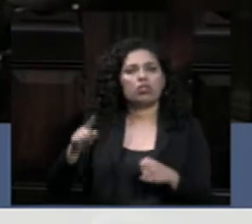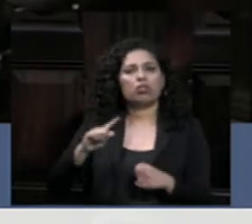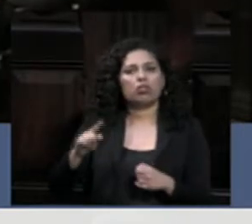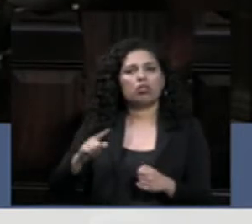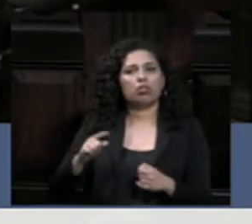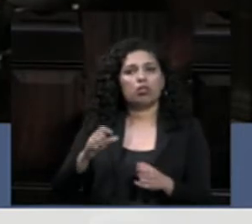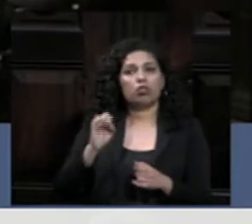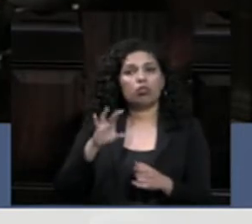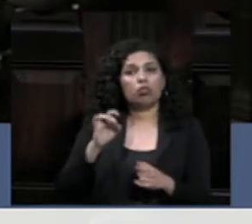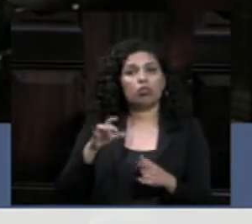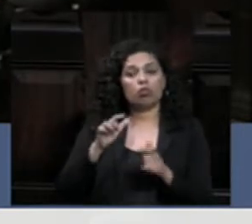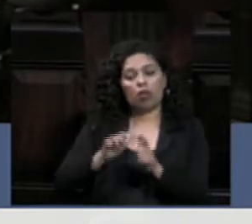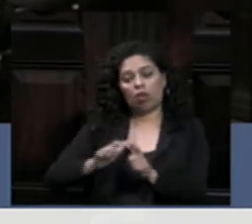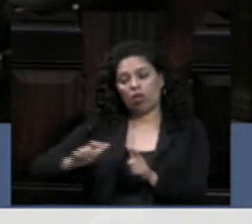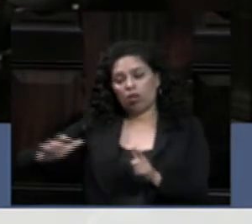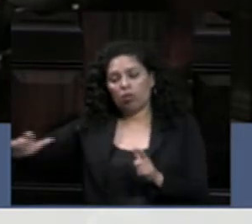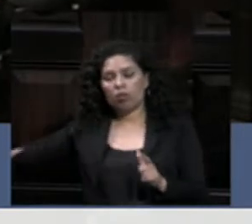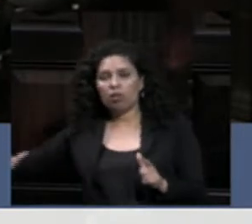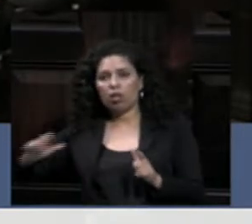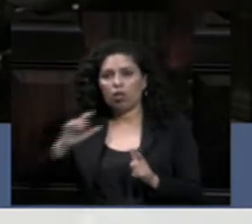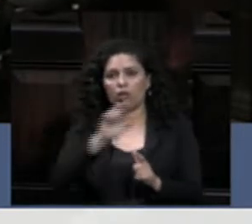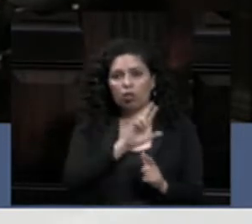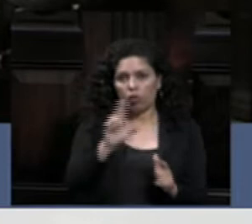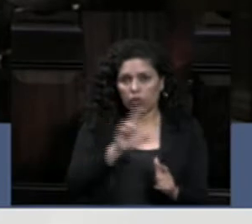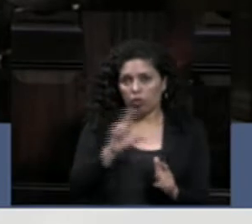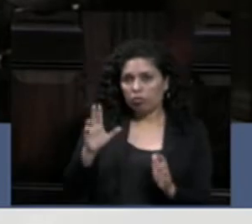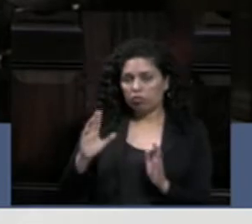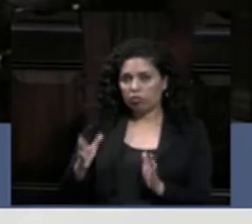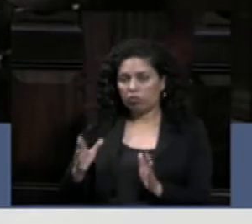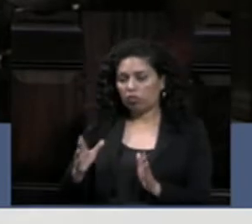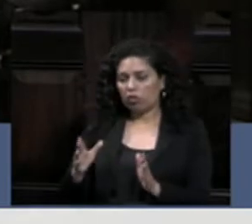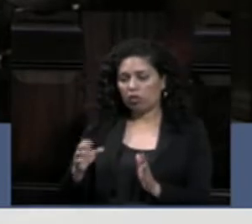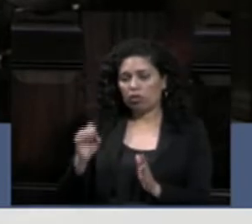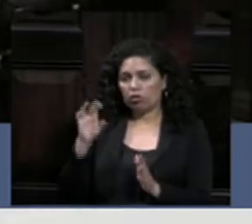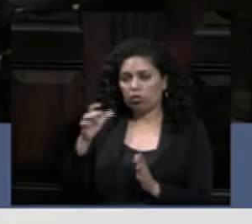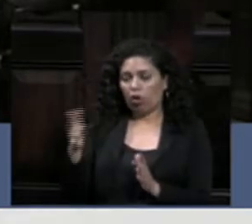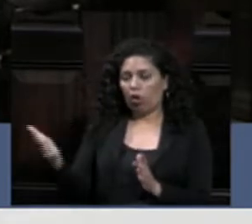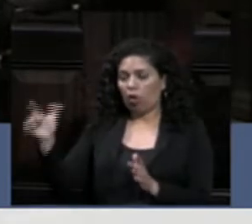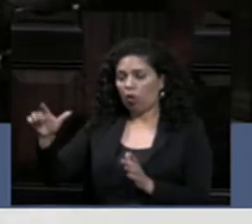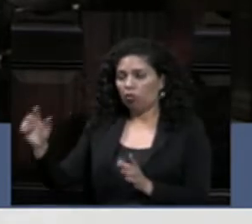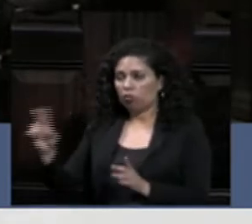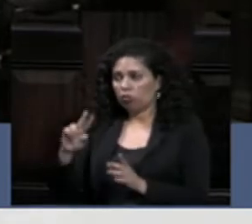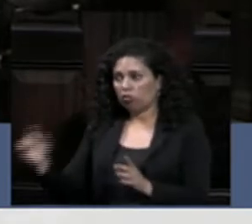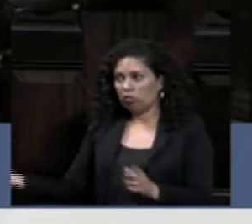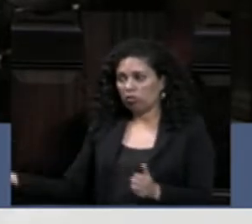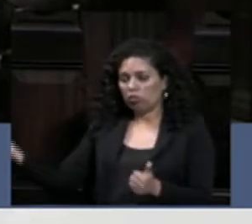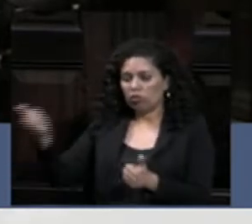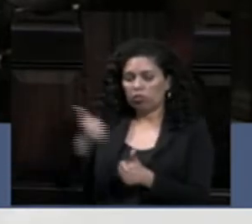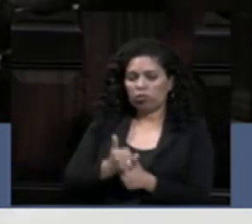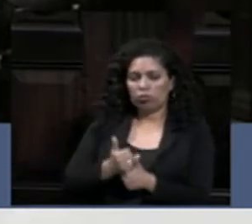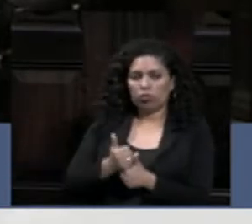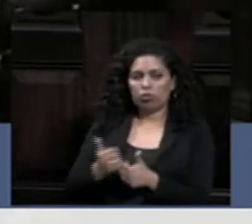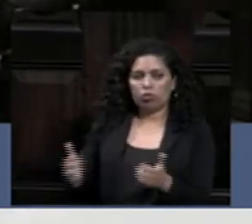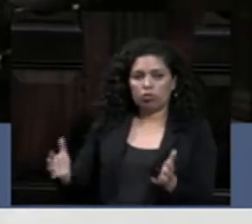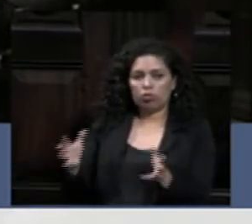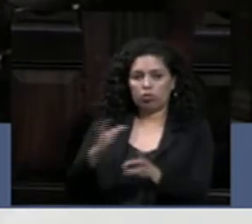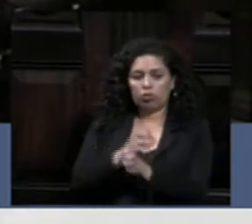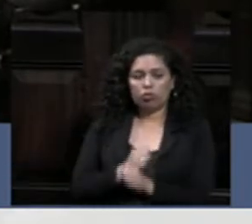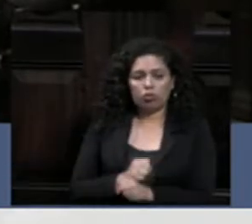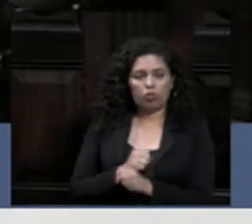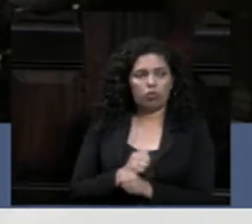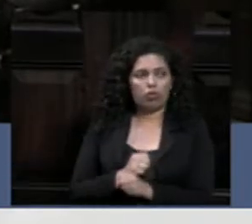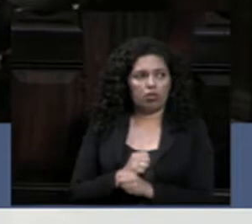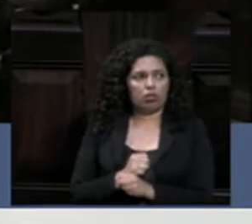acrescentaria ao nome do parque o nome do José Chacon. Pergunta ao deputado Paulo Ramos se ele acha que essa solução